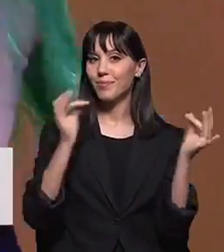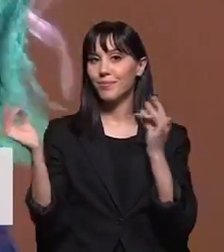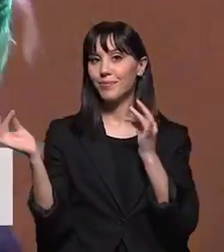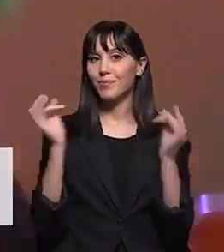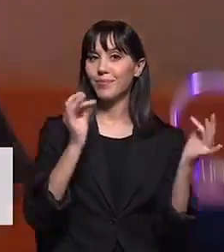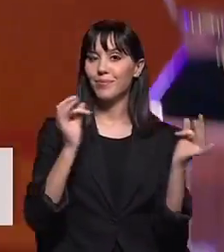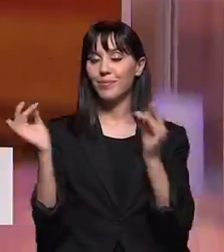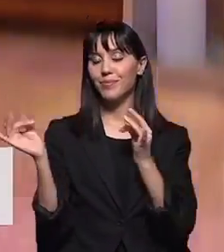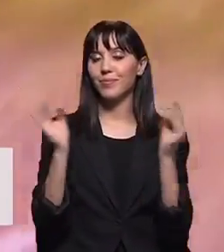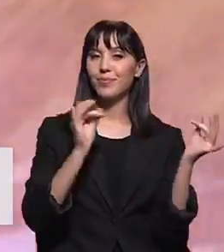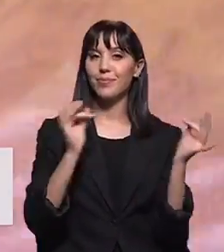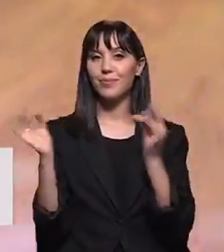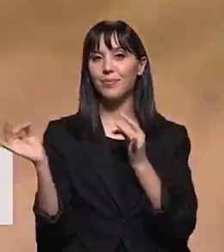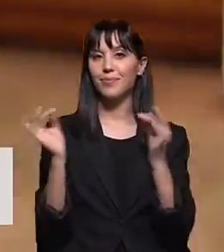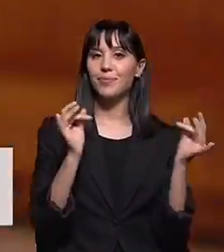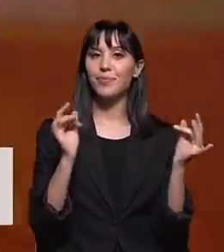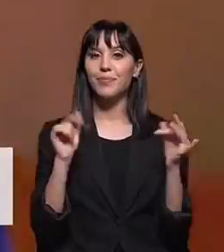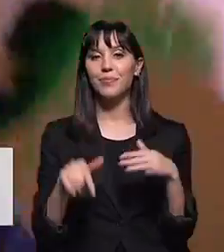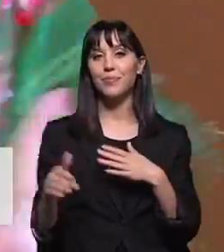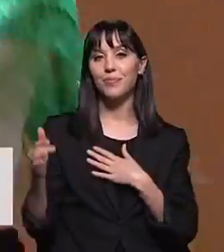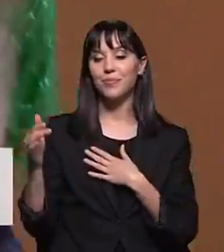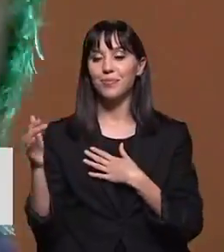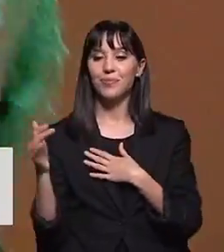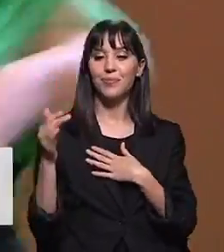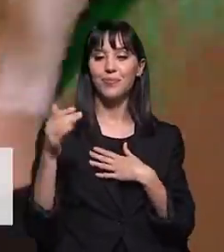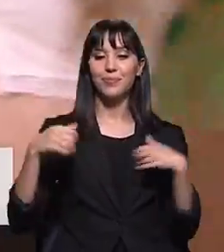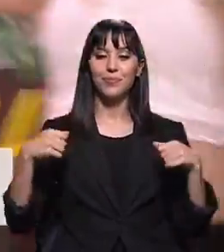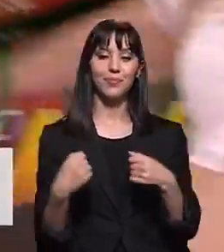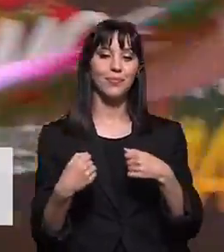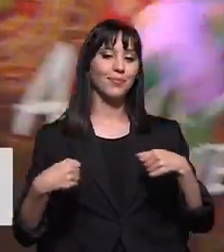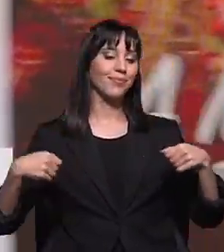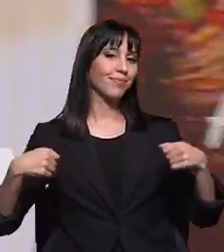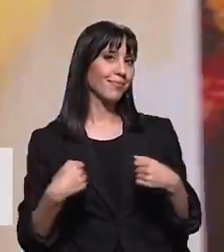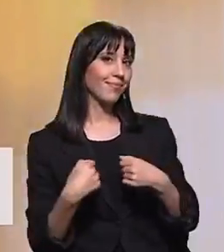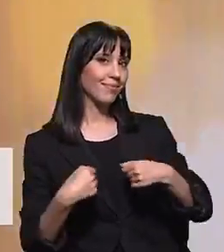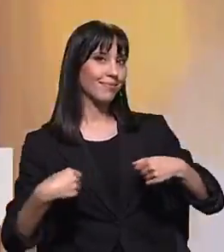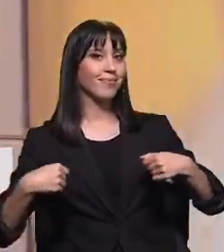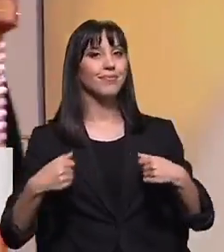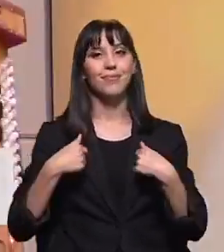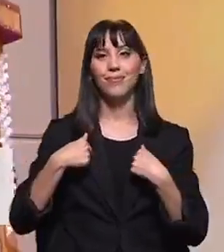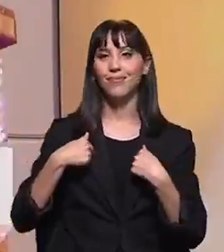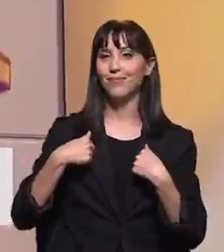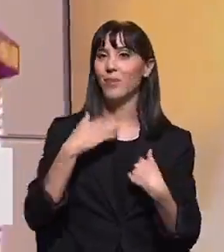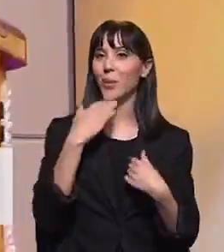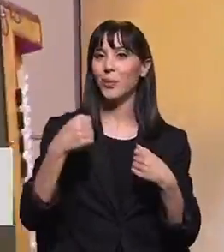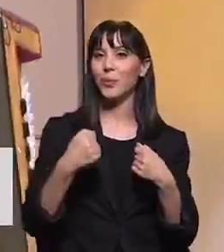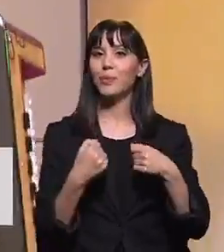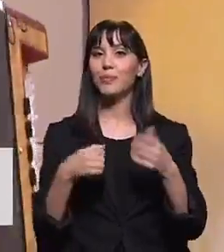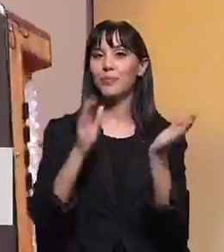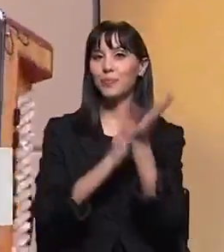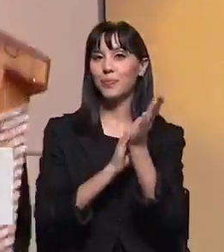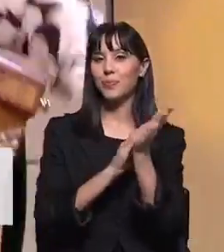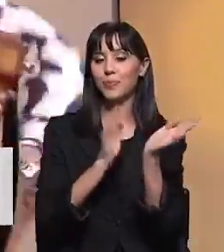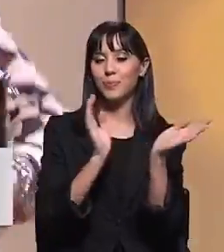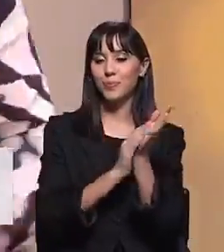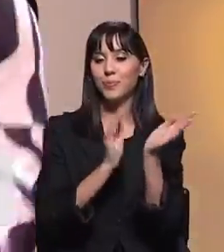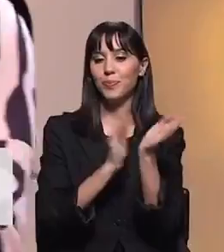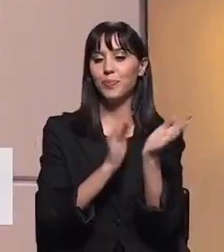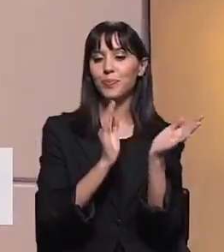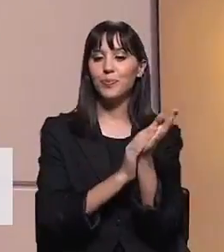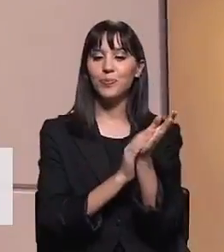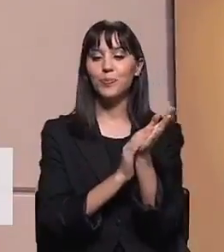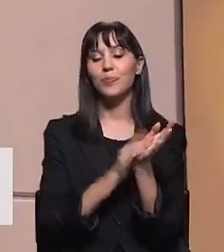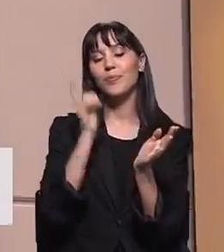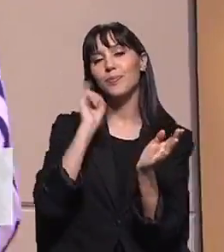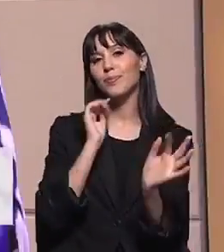a modinha portuguesa no acordeão, só a quem a vai tocar. Bate na palma da mão, é dia